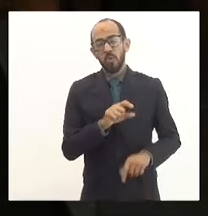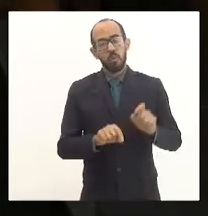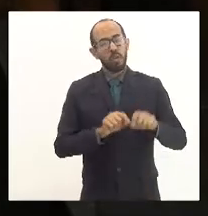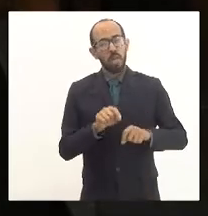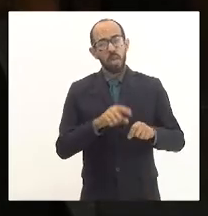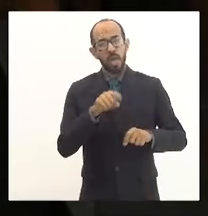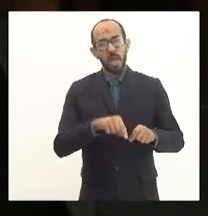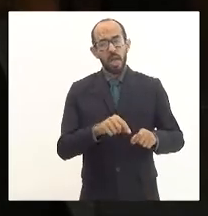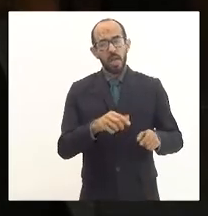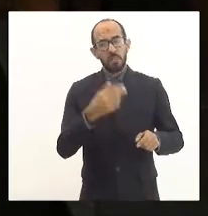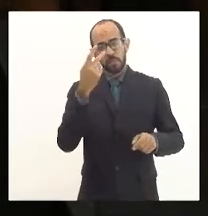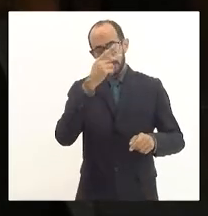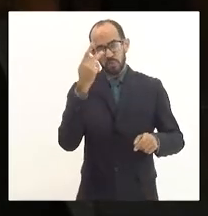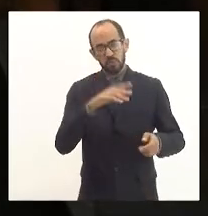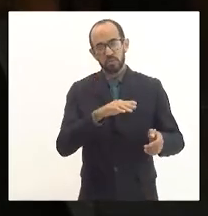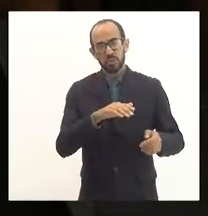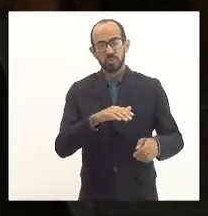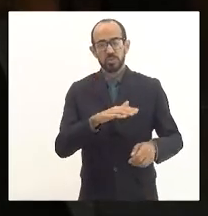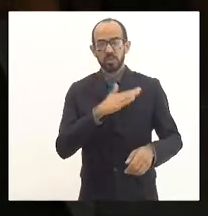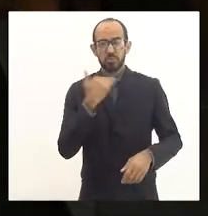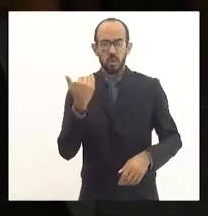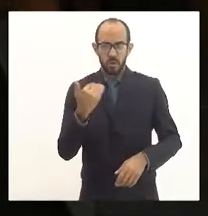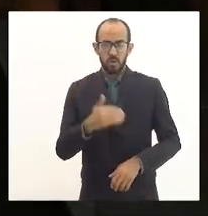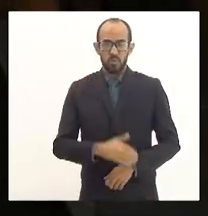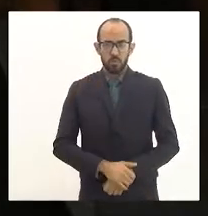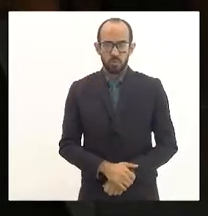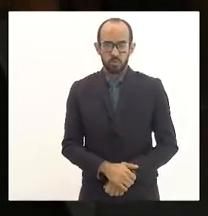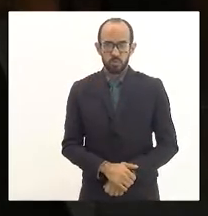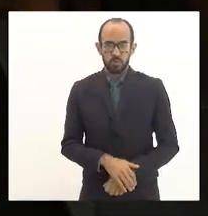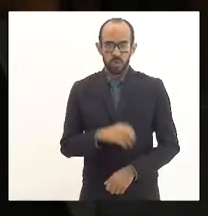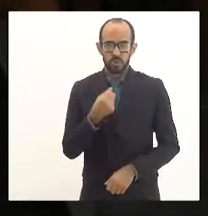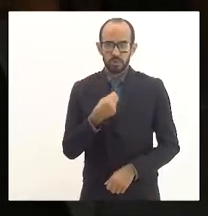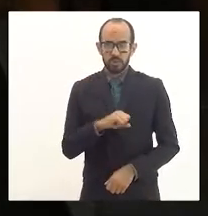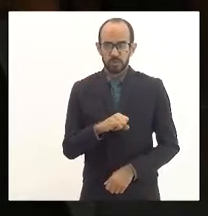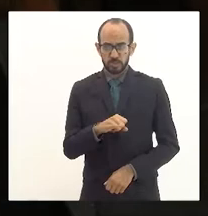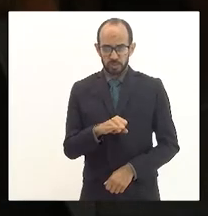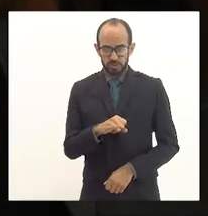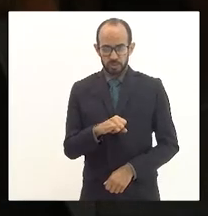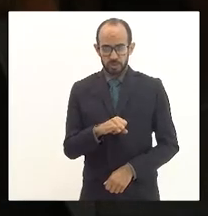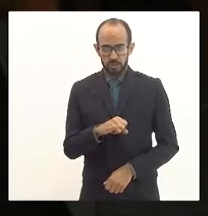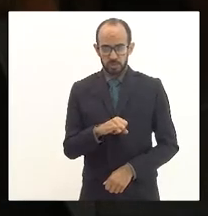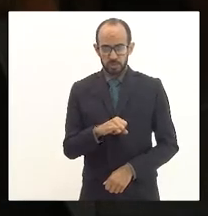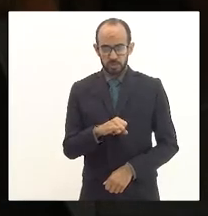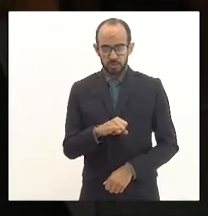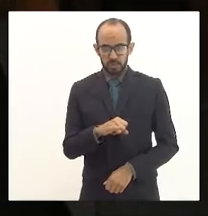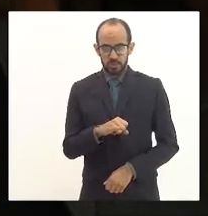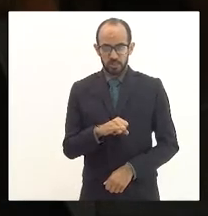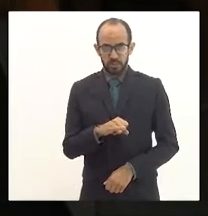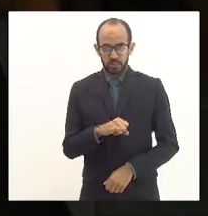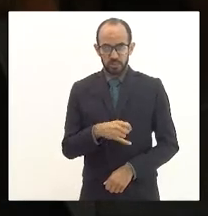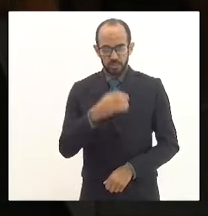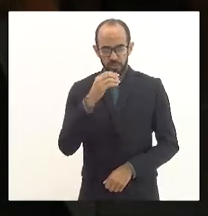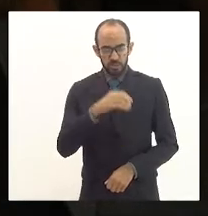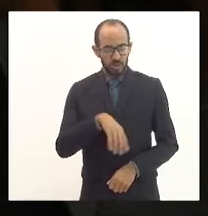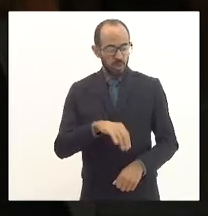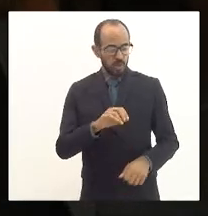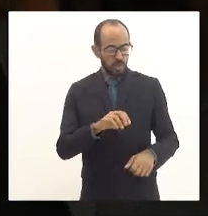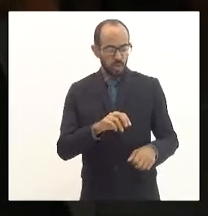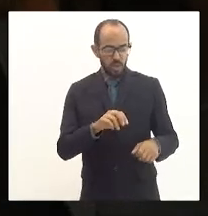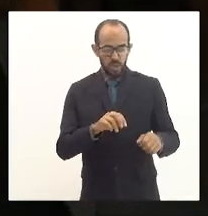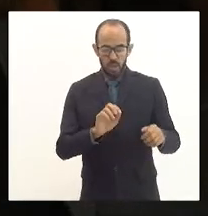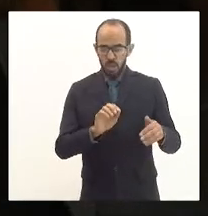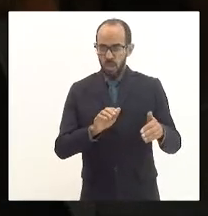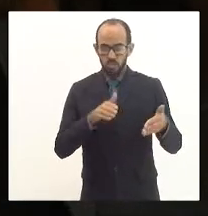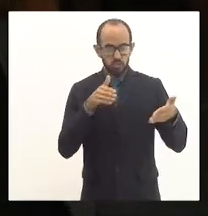se foram E se eu tiro olhar a cidade do Rio de Janeiro do